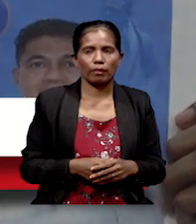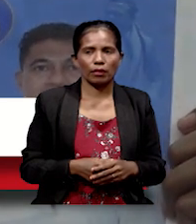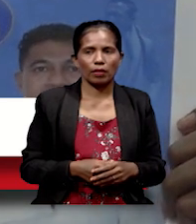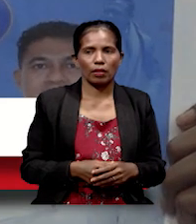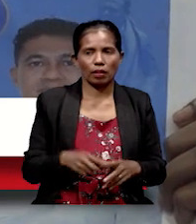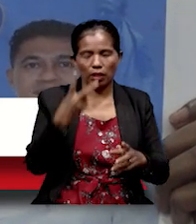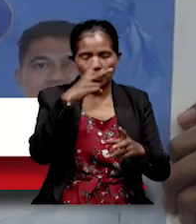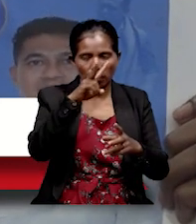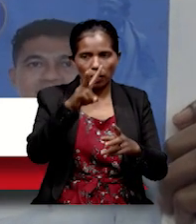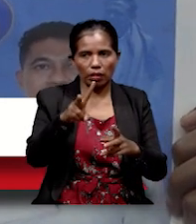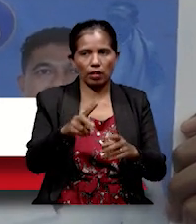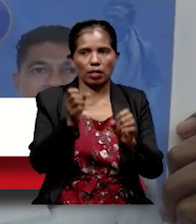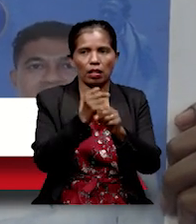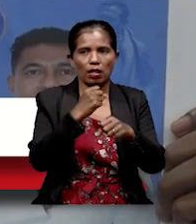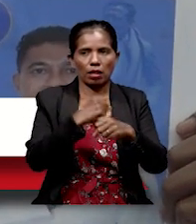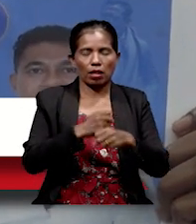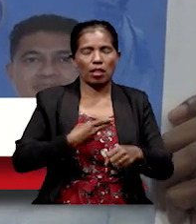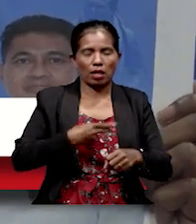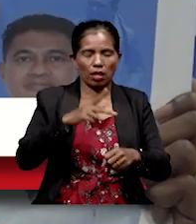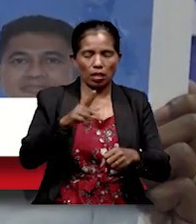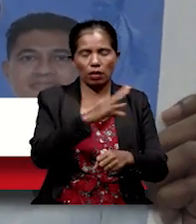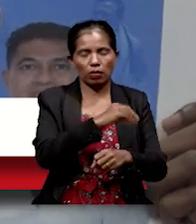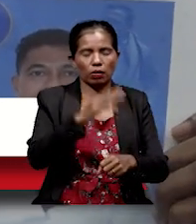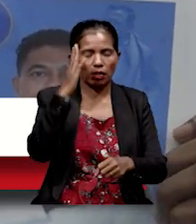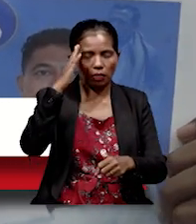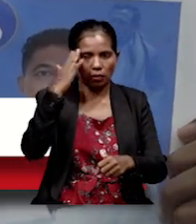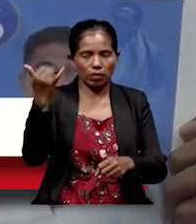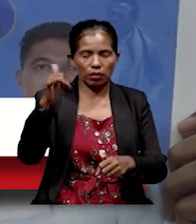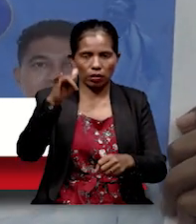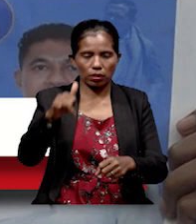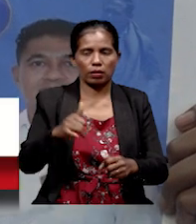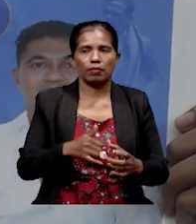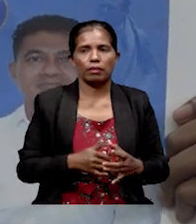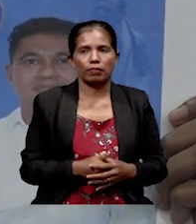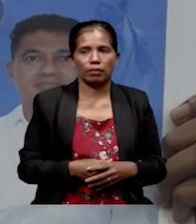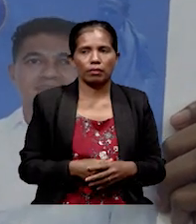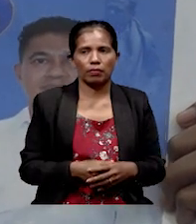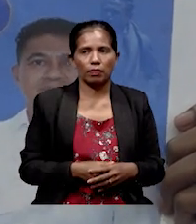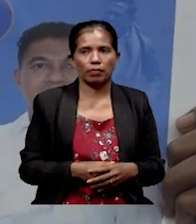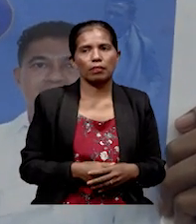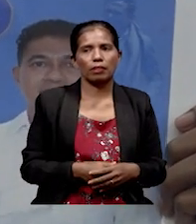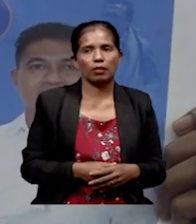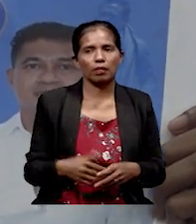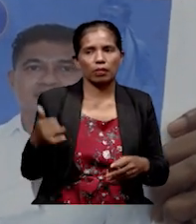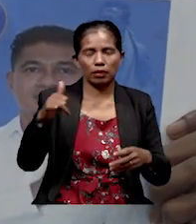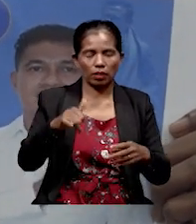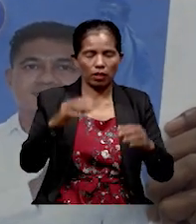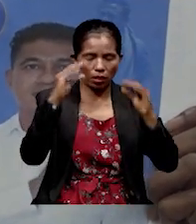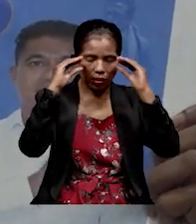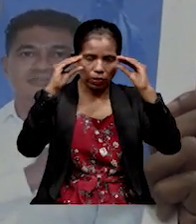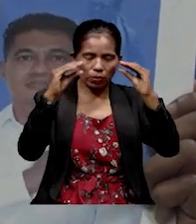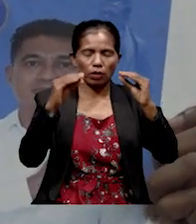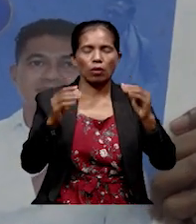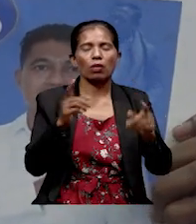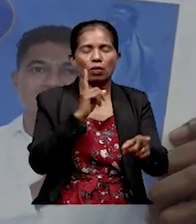Hare duni hahalo no hanoi sir nepe pasir hanoi bagi ta sir jara sam ko se buat sir be sir hanoi ko tu nene loss kala